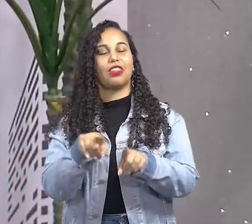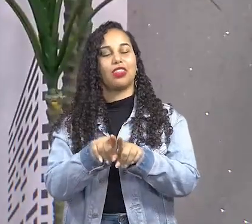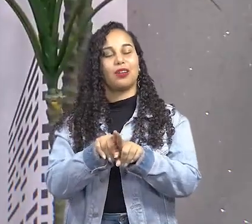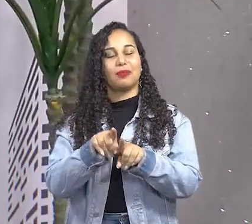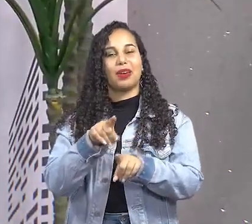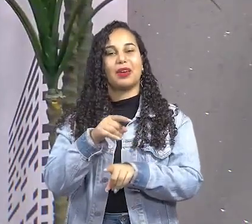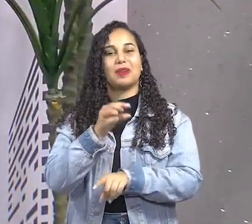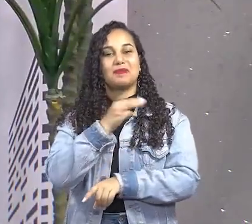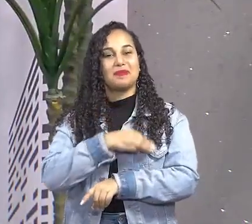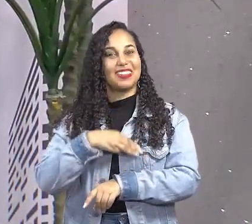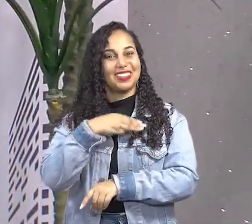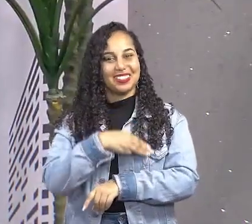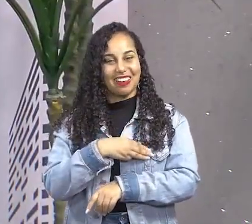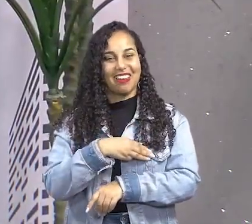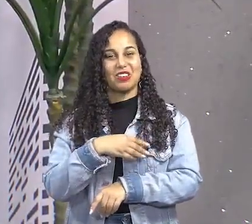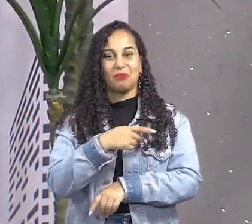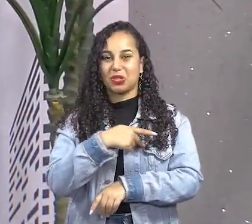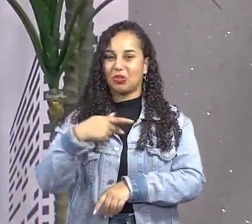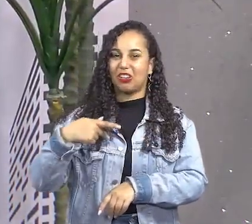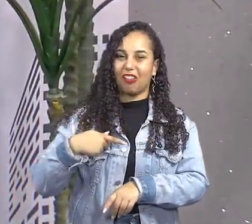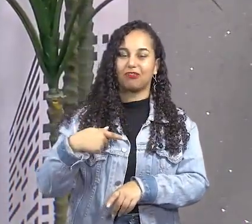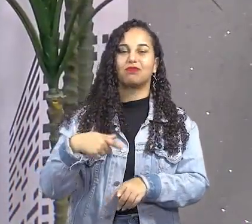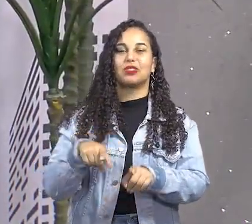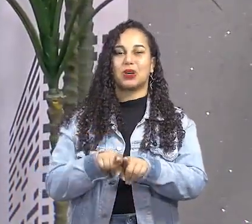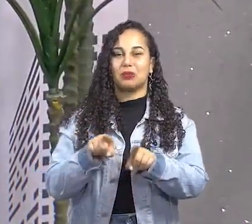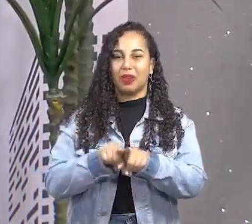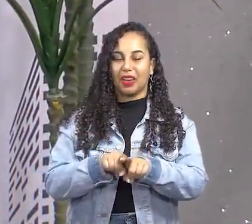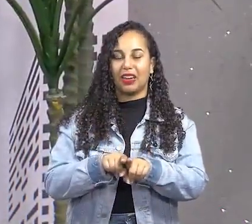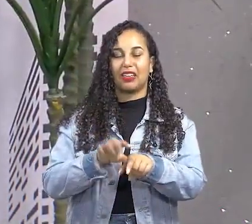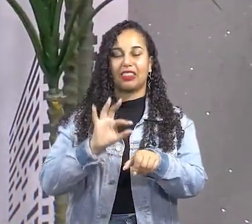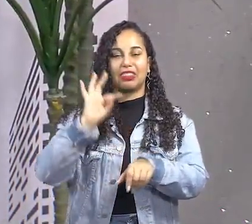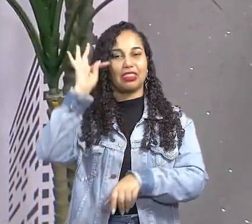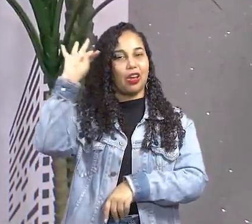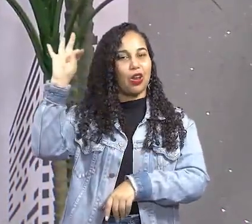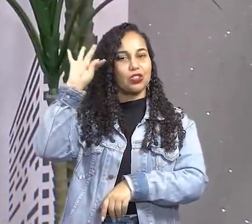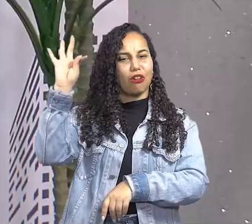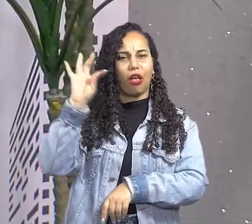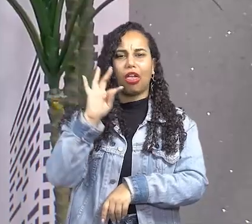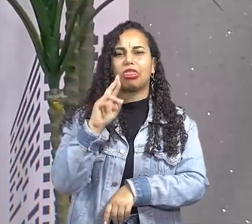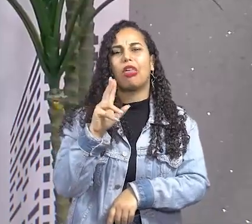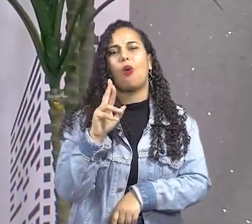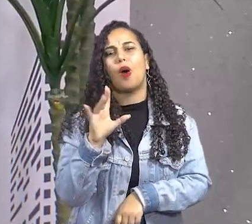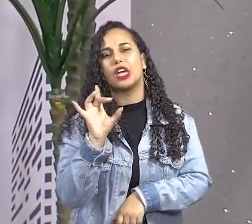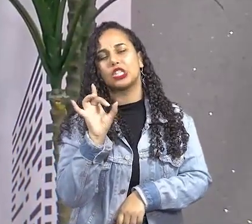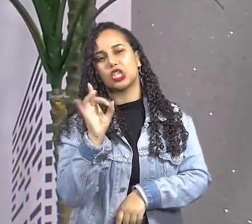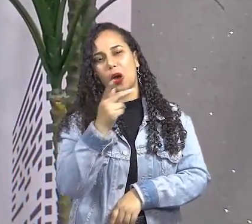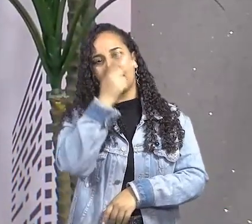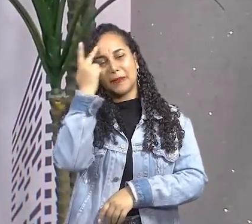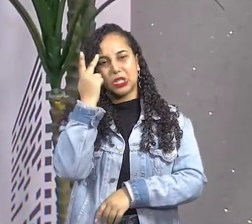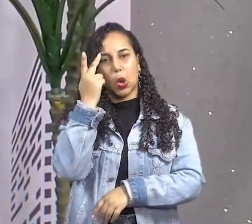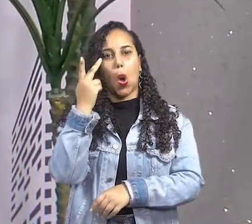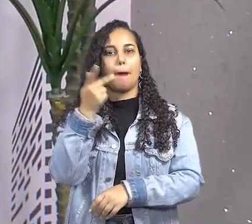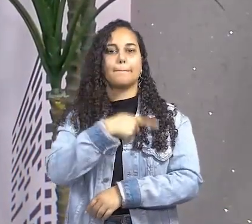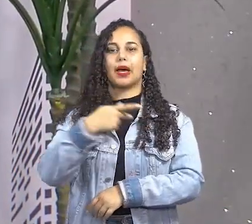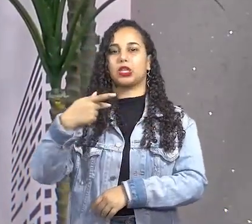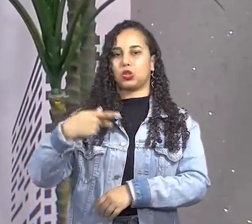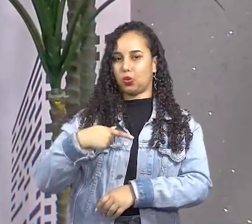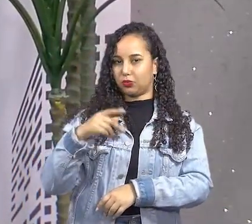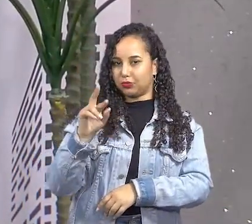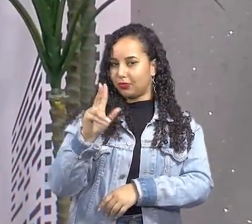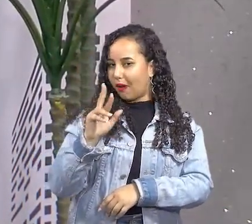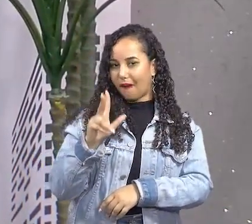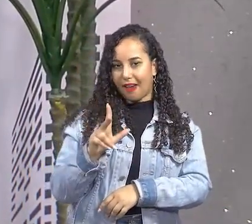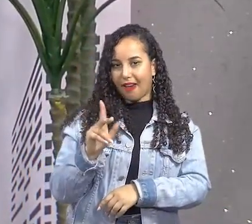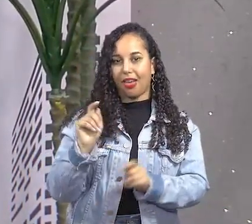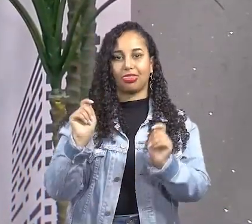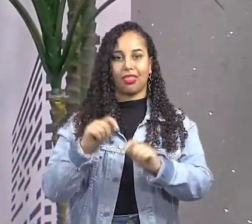ministério pastoral quanto teológico. Necessariamente, o seminário não é somente para pastores, é para todos aqueles